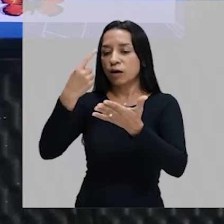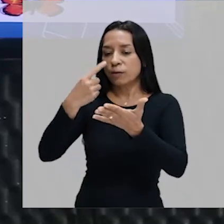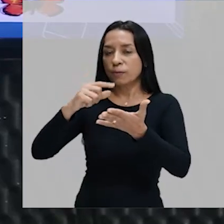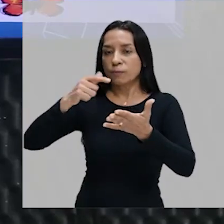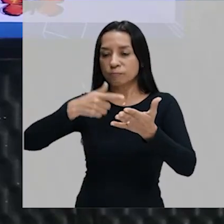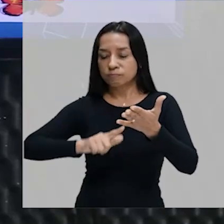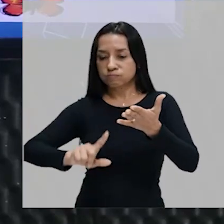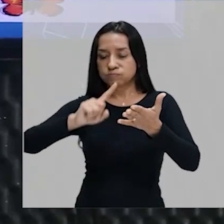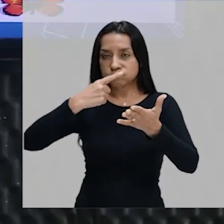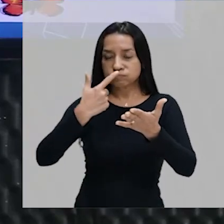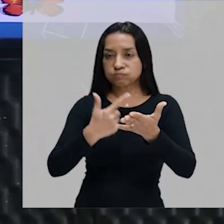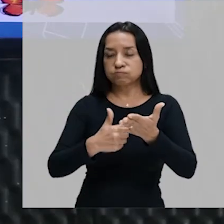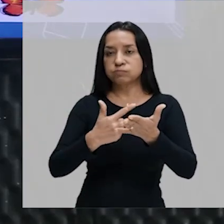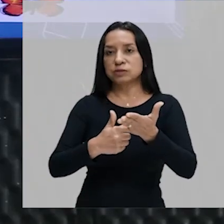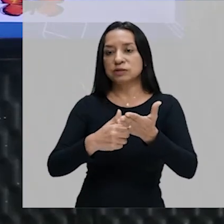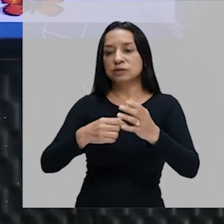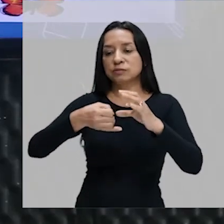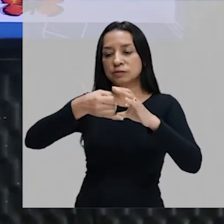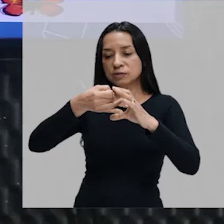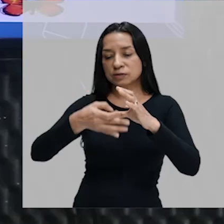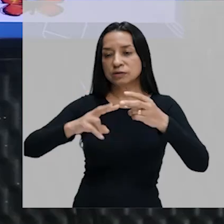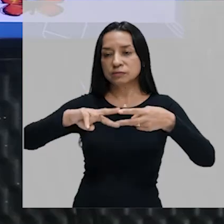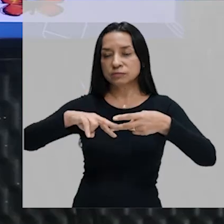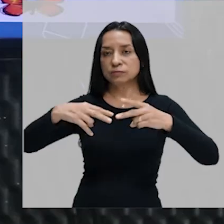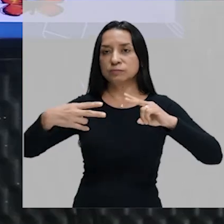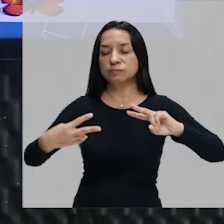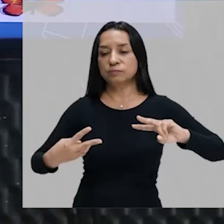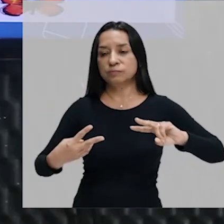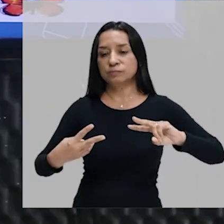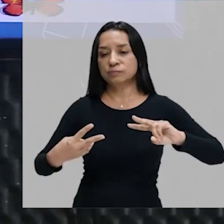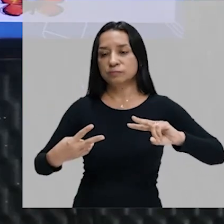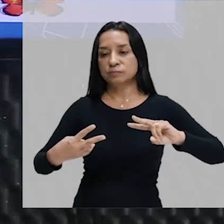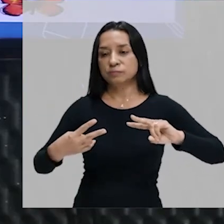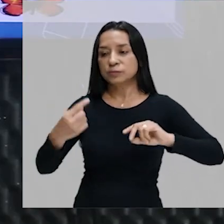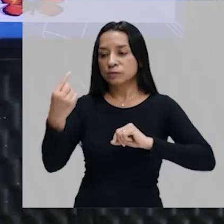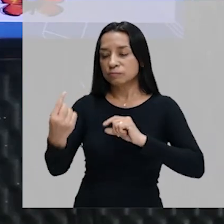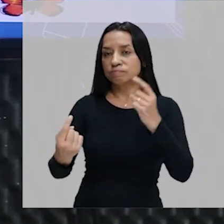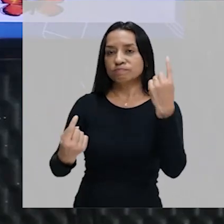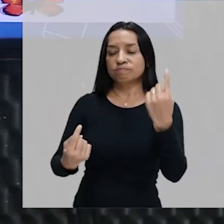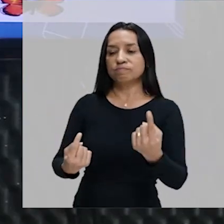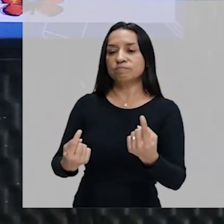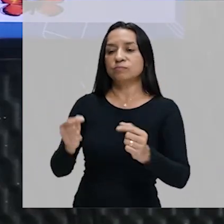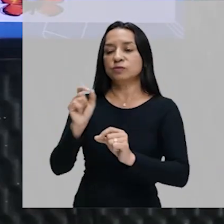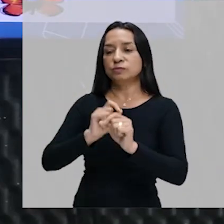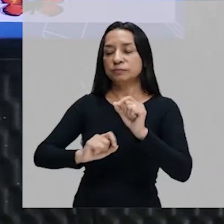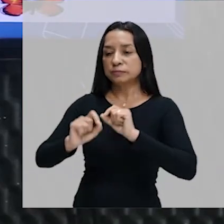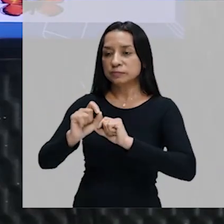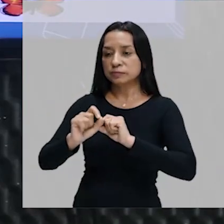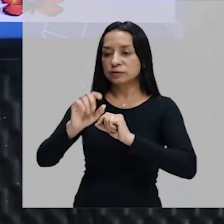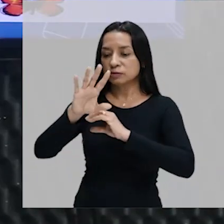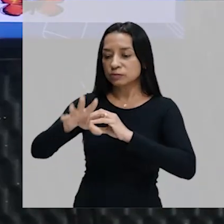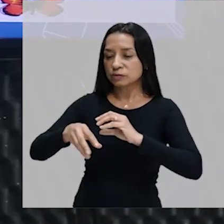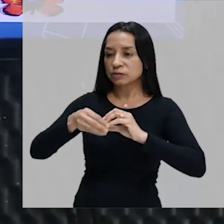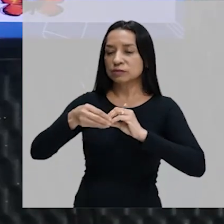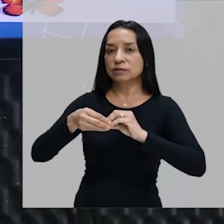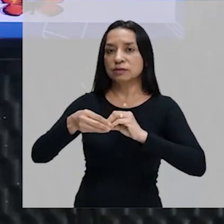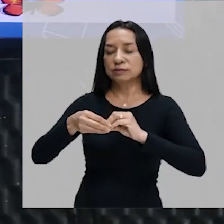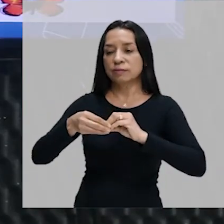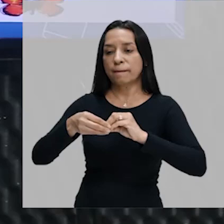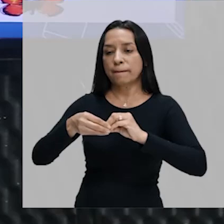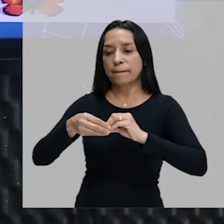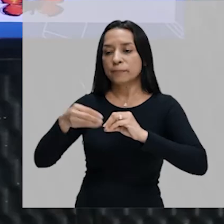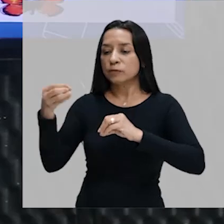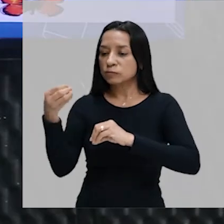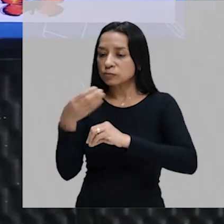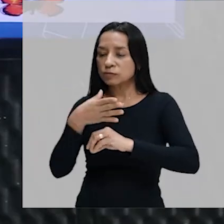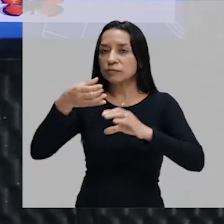um rearranjo das características genéticas desses indivíduos. E isso insere no indivíduo